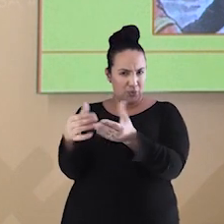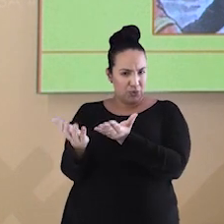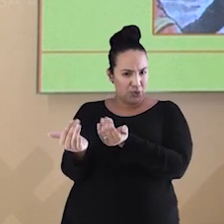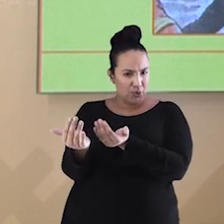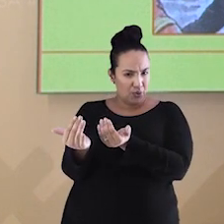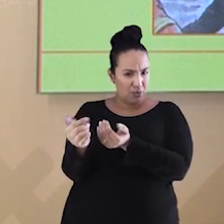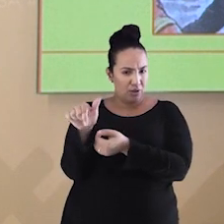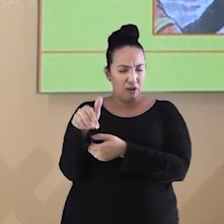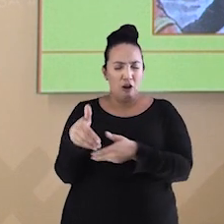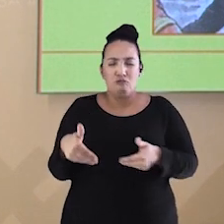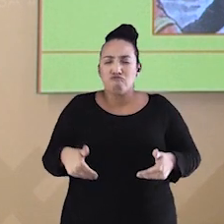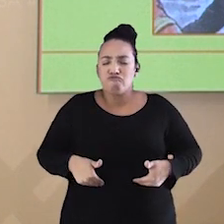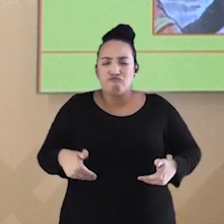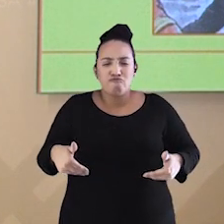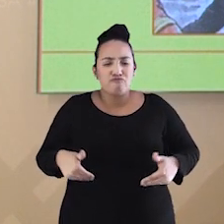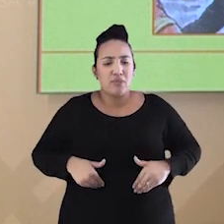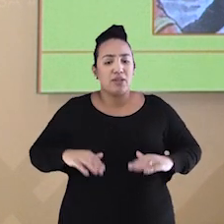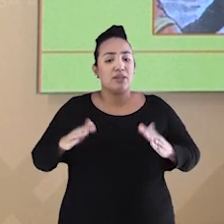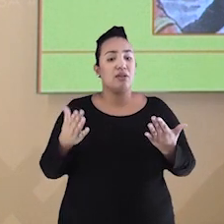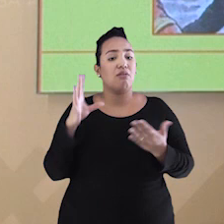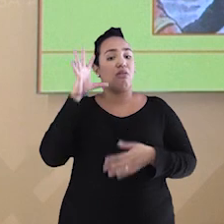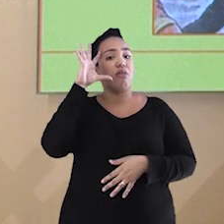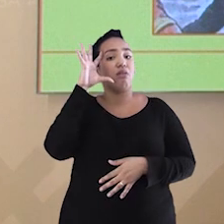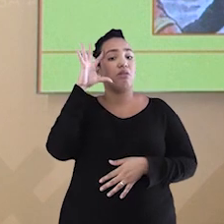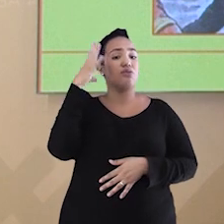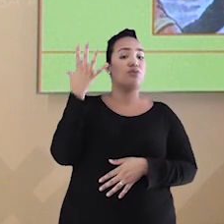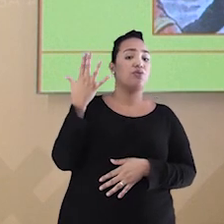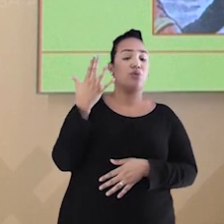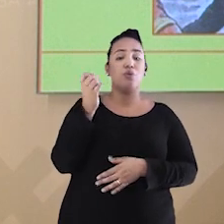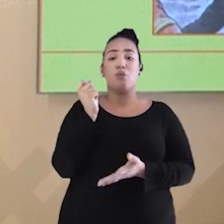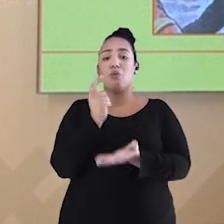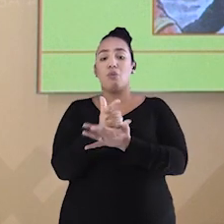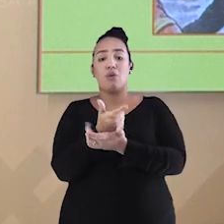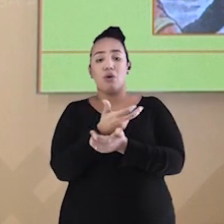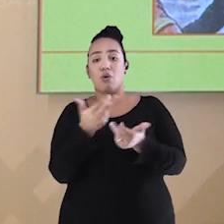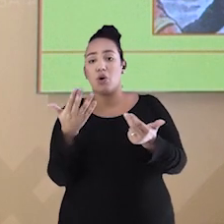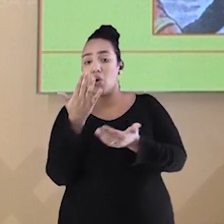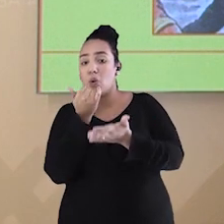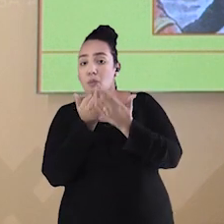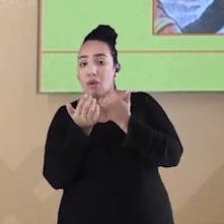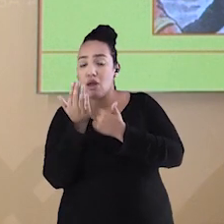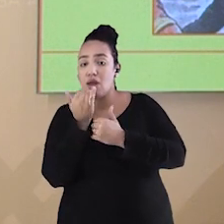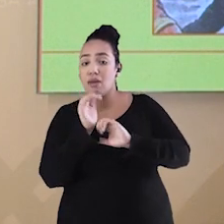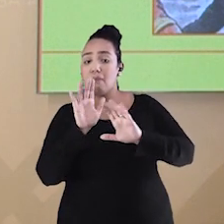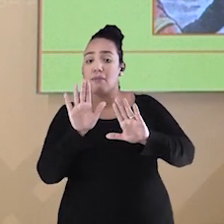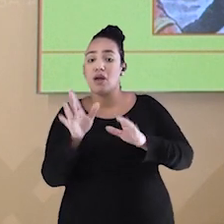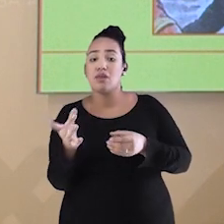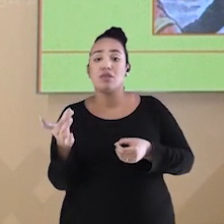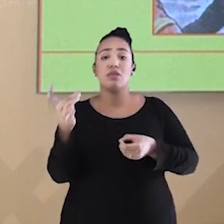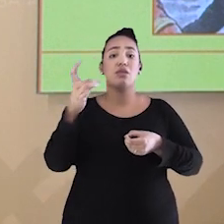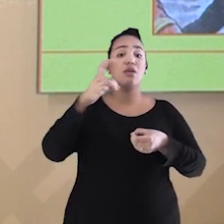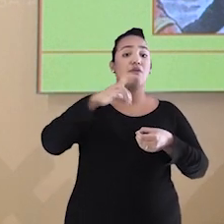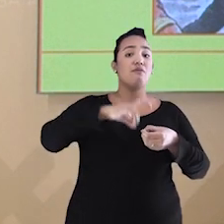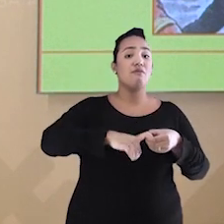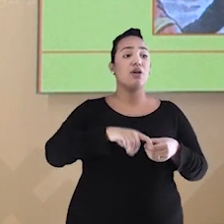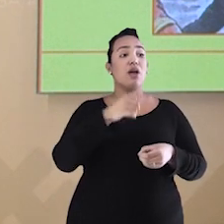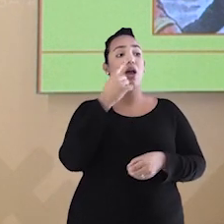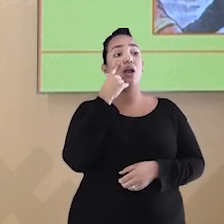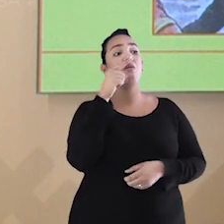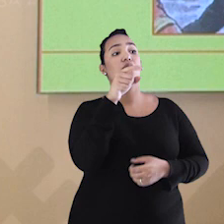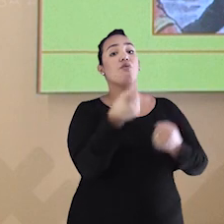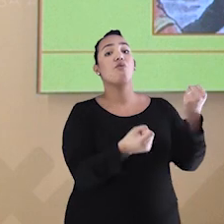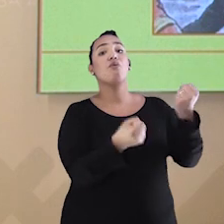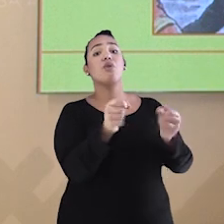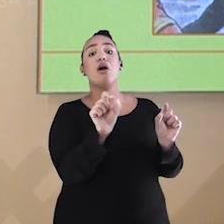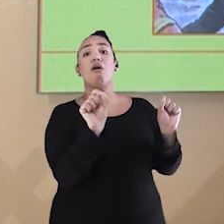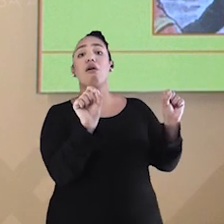Gravilo Príncipe, estava morrendo de fome e resolveu comprar algo para comer. Na volta, adivinha o carro de quem